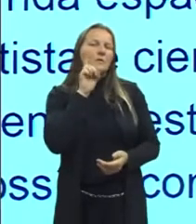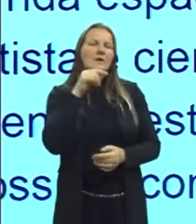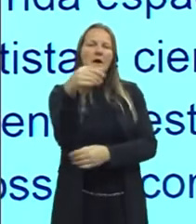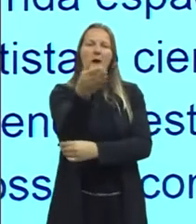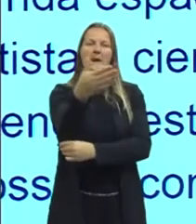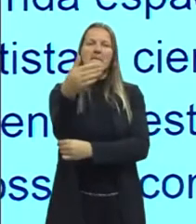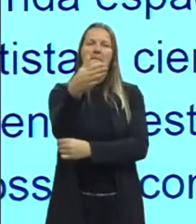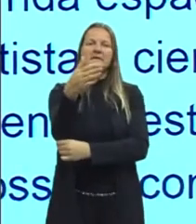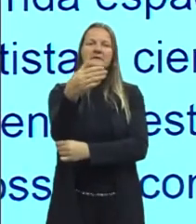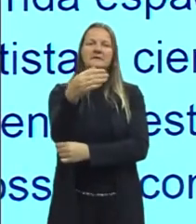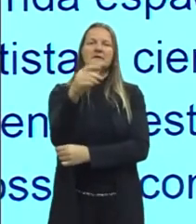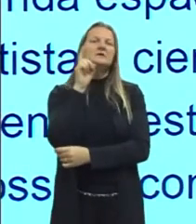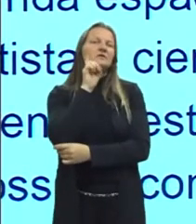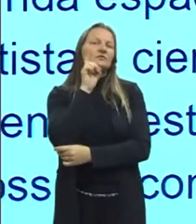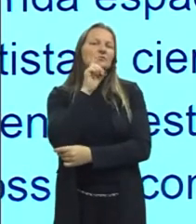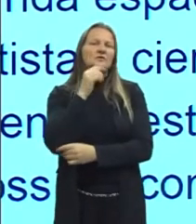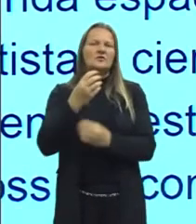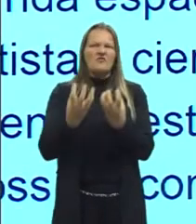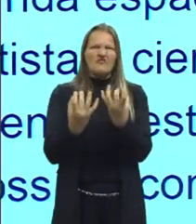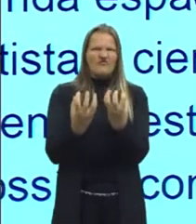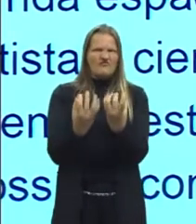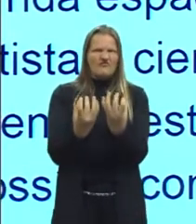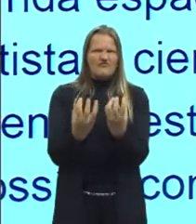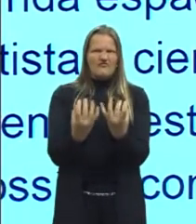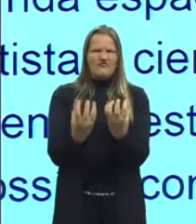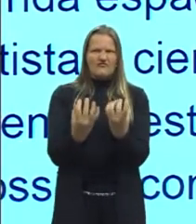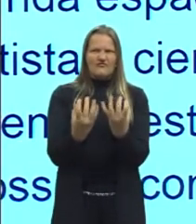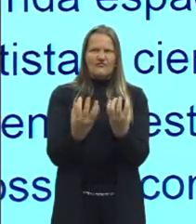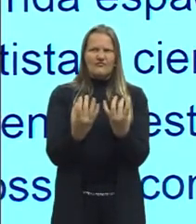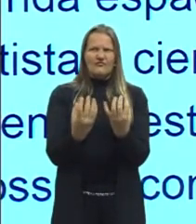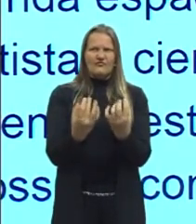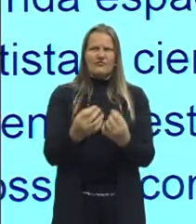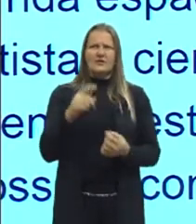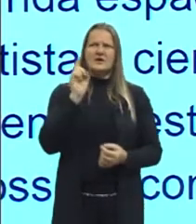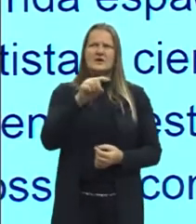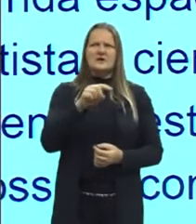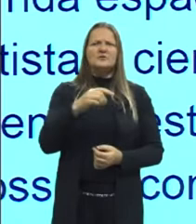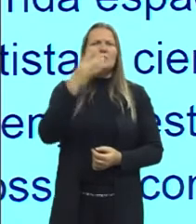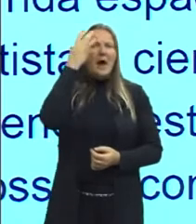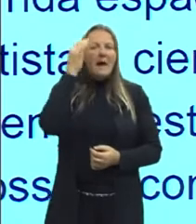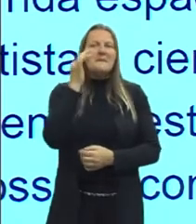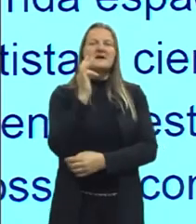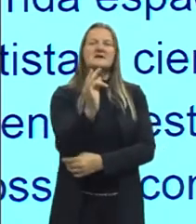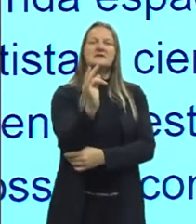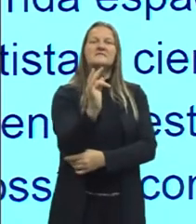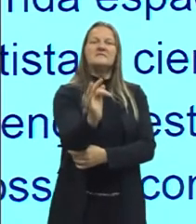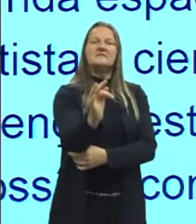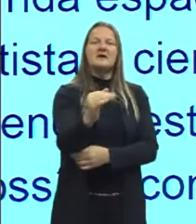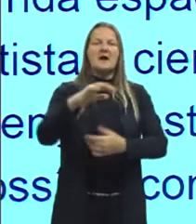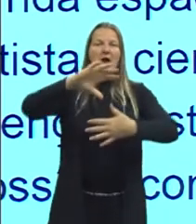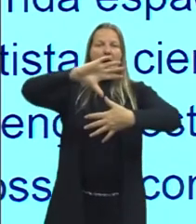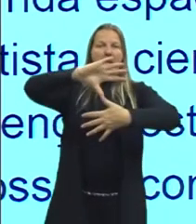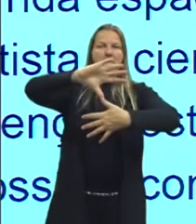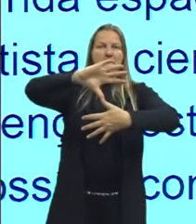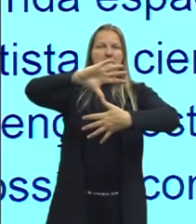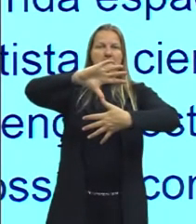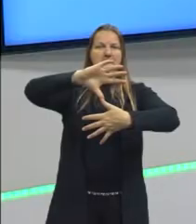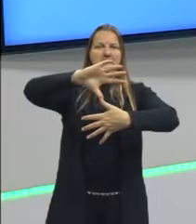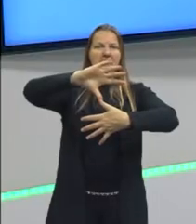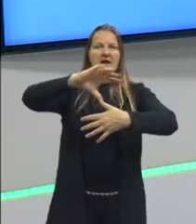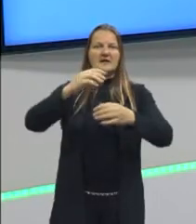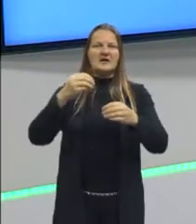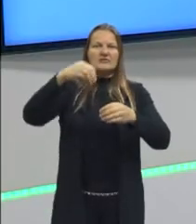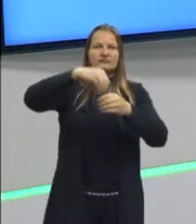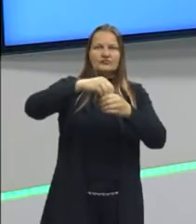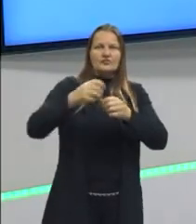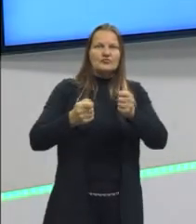dos Estados Unidos no fundo pegando fogo né e ele diz isso é o amanhã a América sobre o comunismo